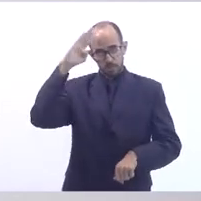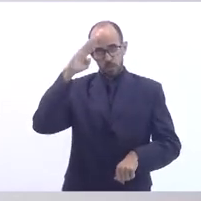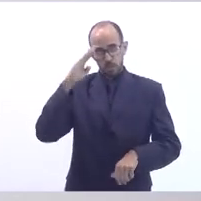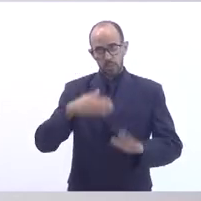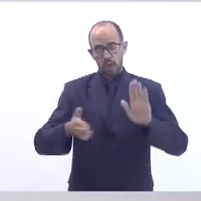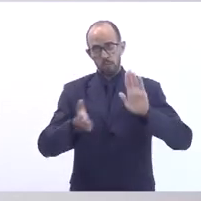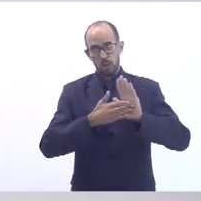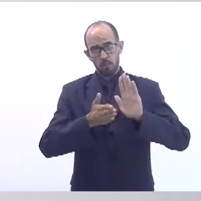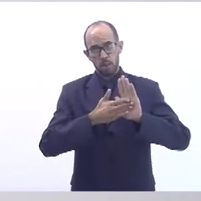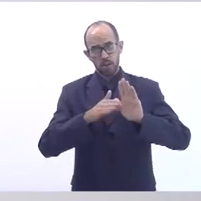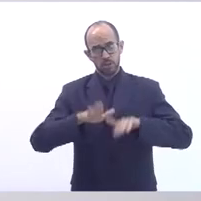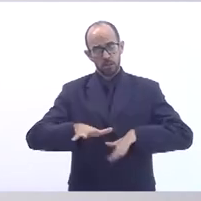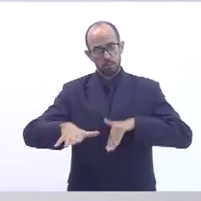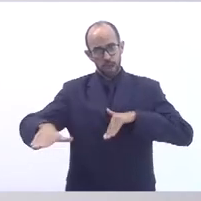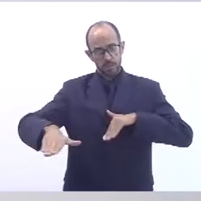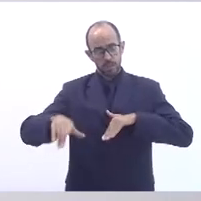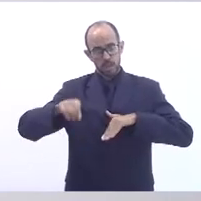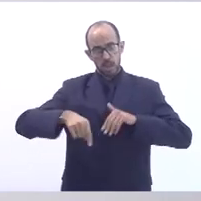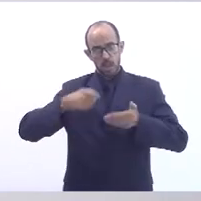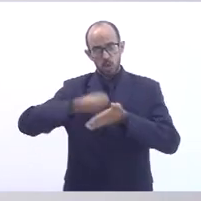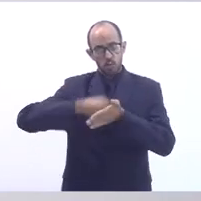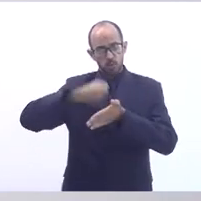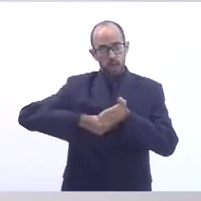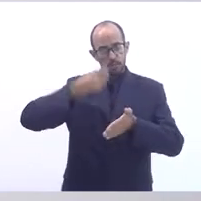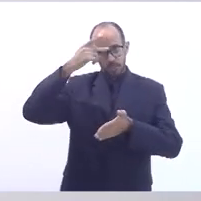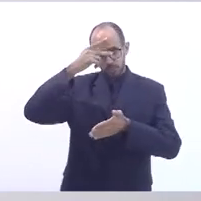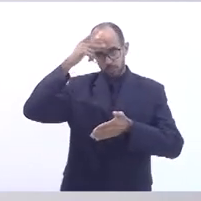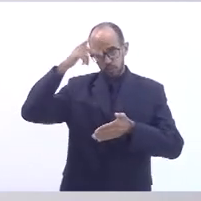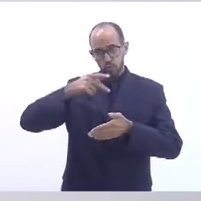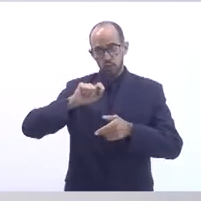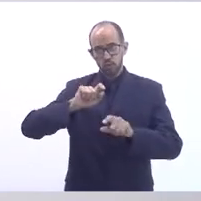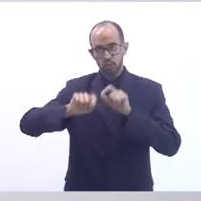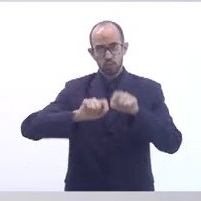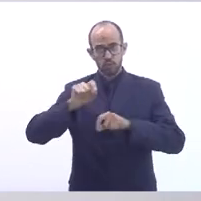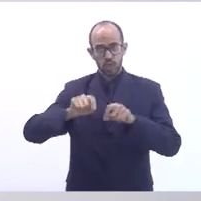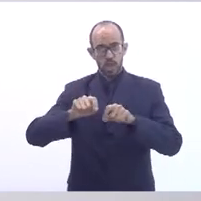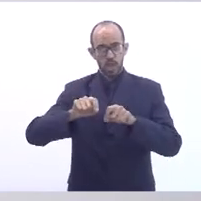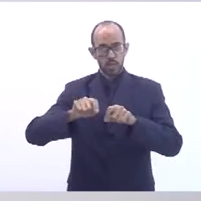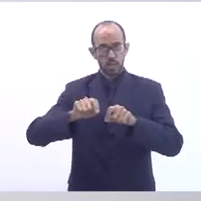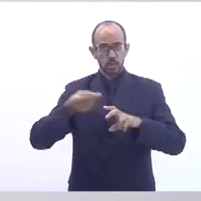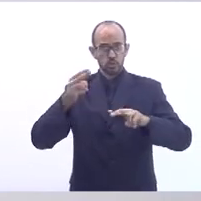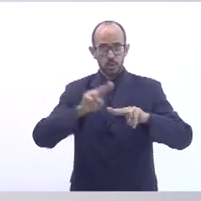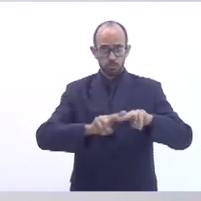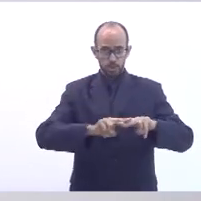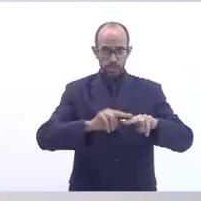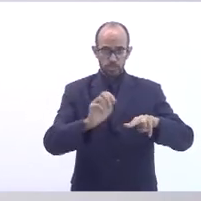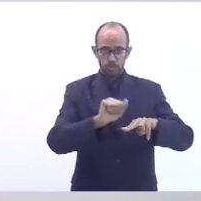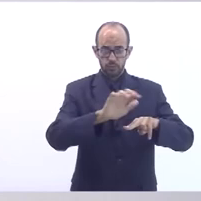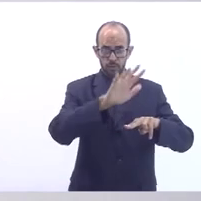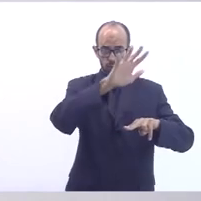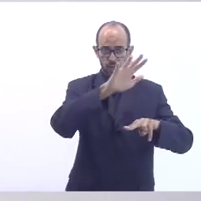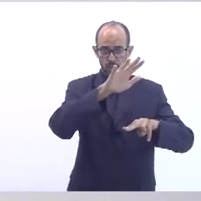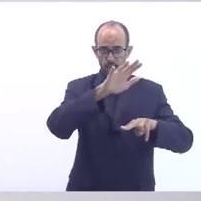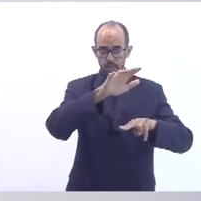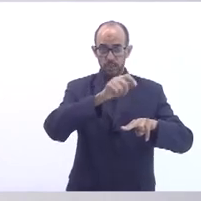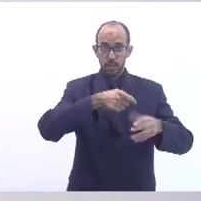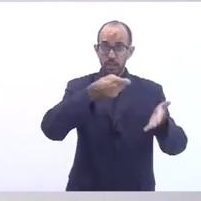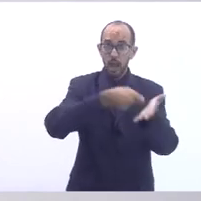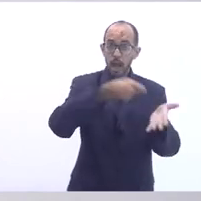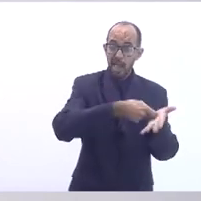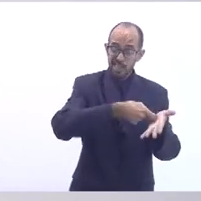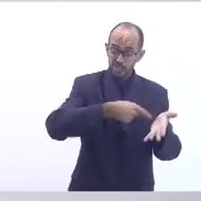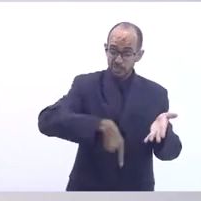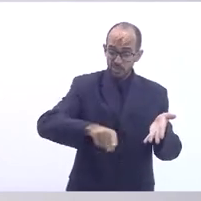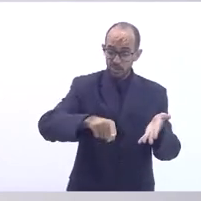propondo também lutar pelas pessoas que estão sendo computados nos morros nas favelas do Rio de Janeiro a entrar nesse mercado ilegal de